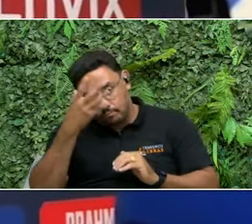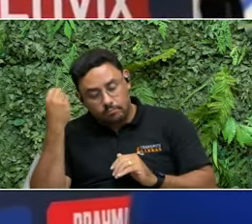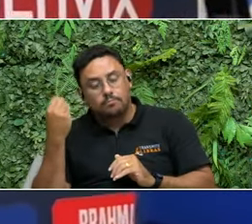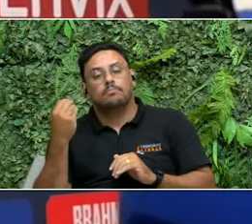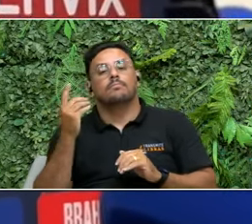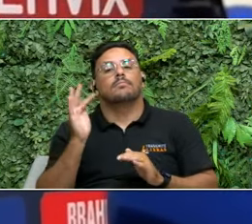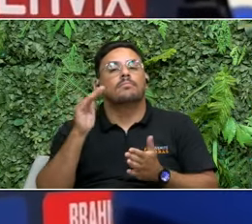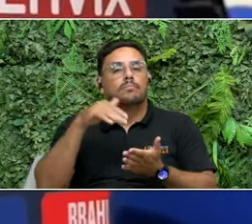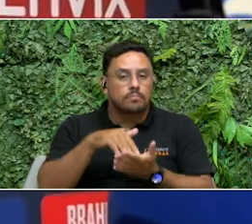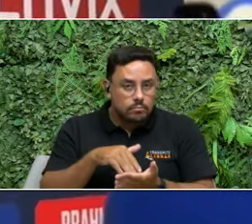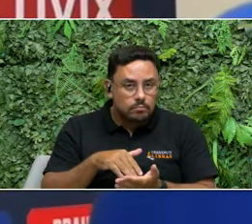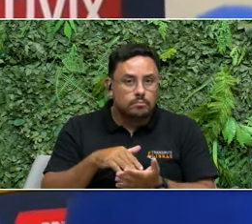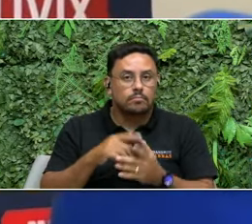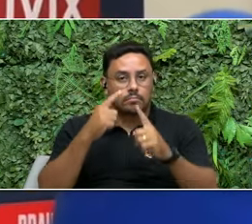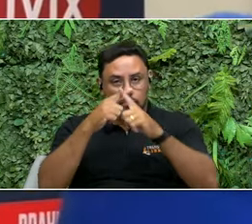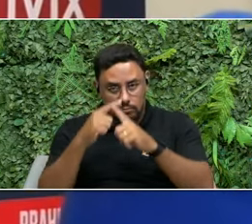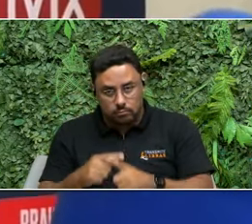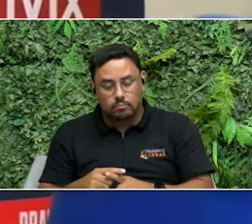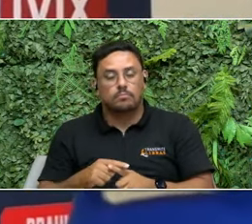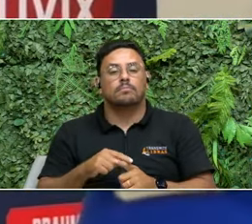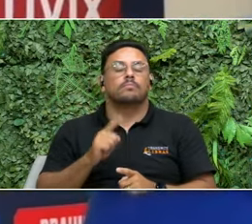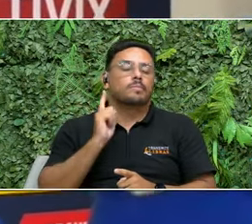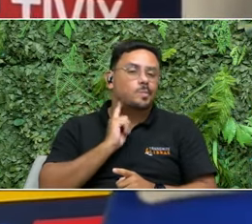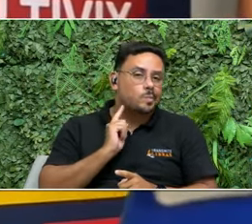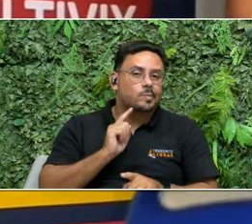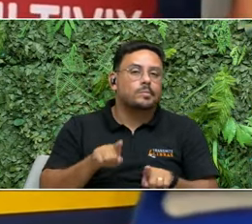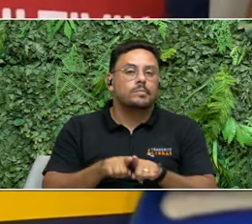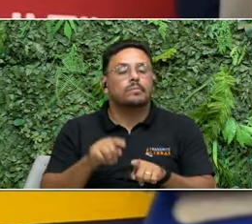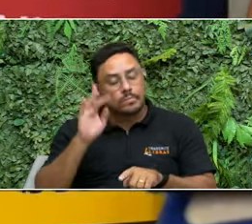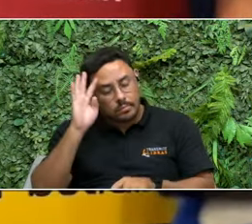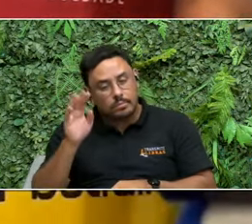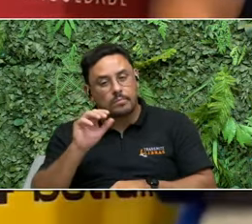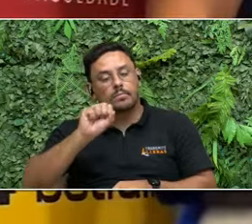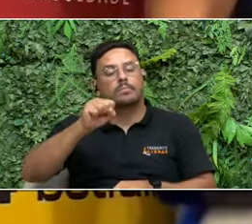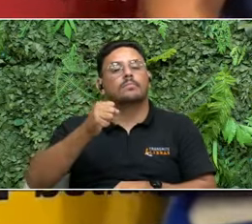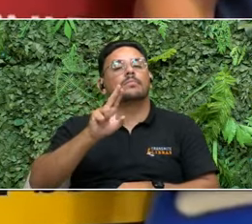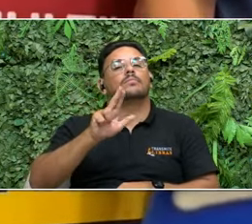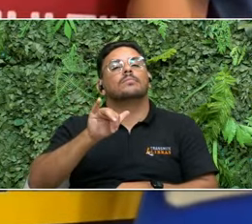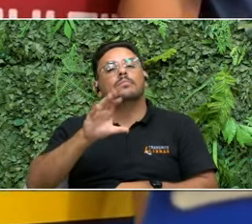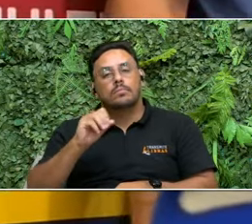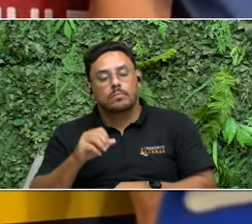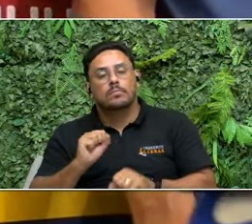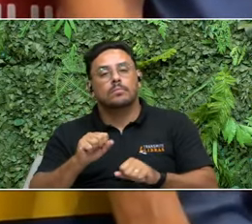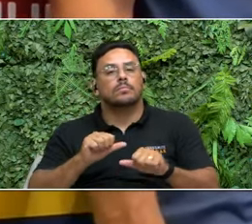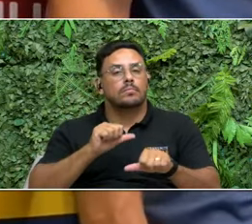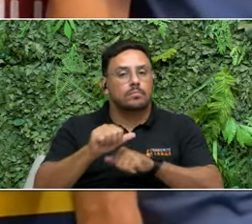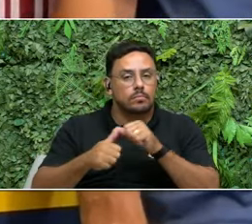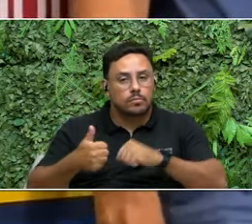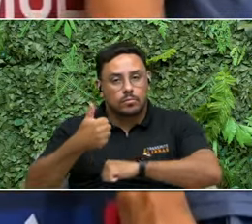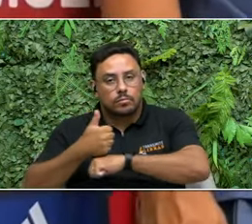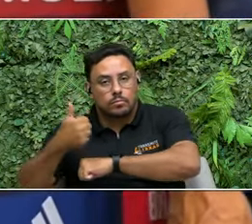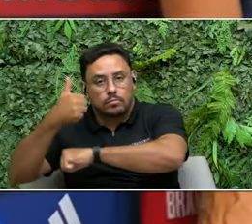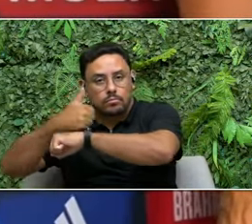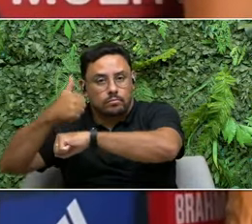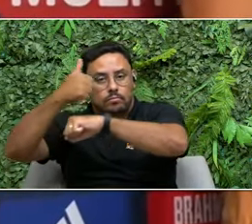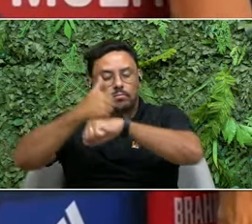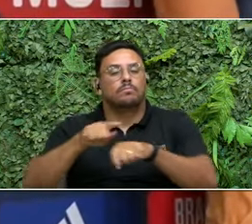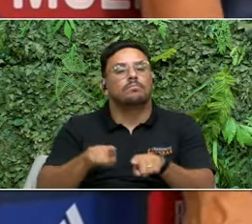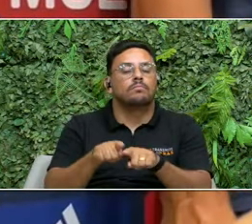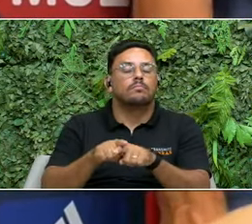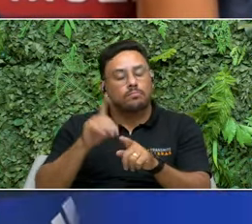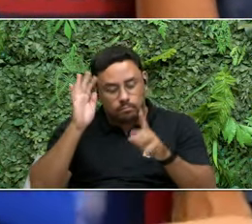Campeonato Mineiro e pensar na sul-americana e até aproveitando você deve fazer algumas mudanças no time pensando também